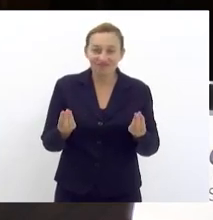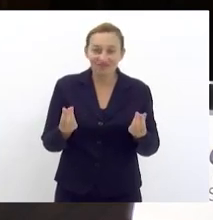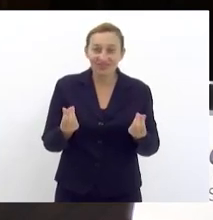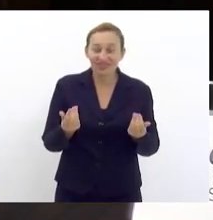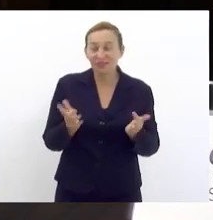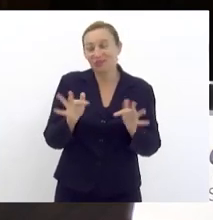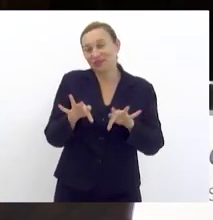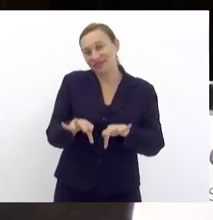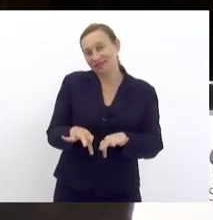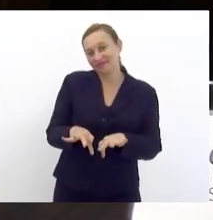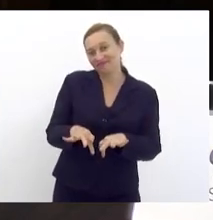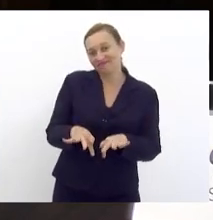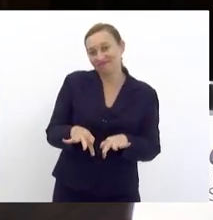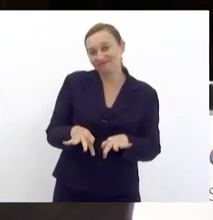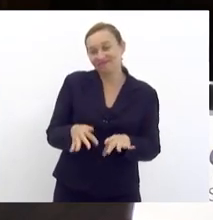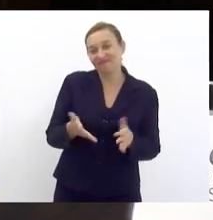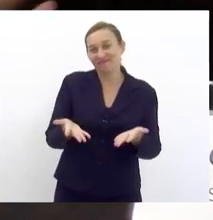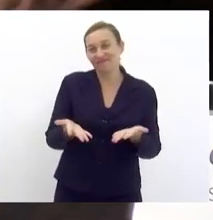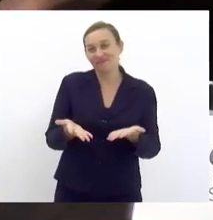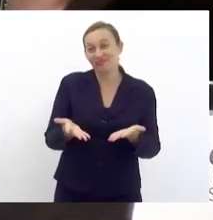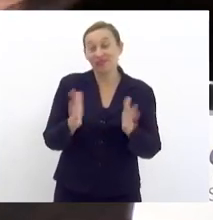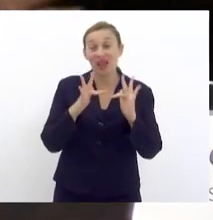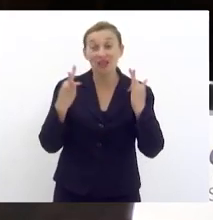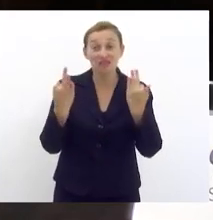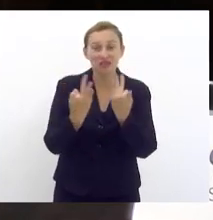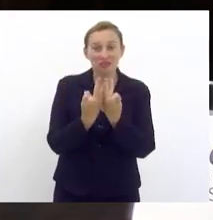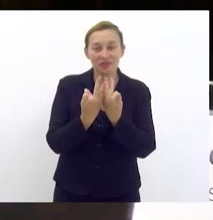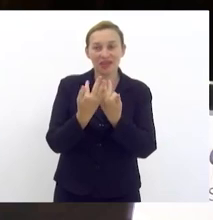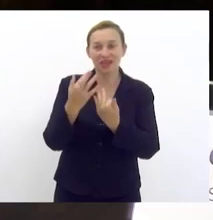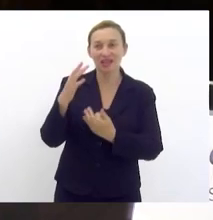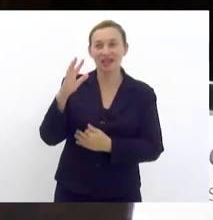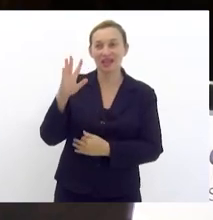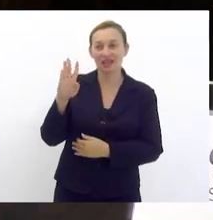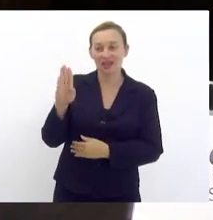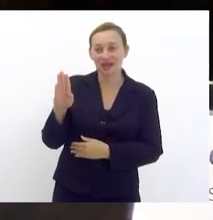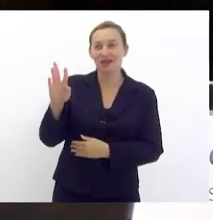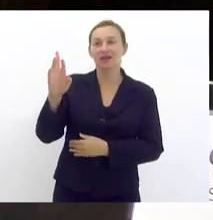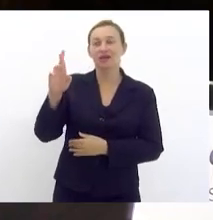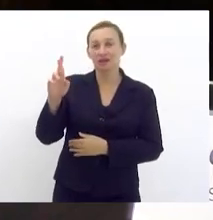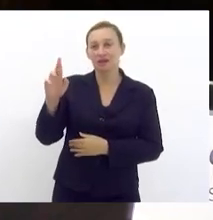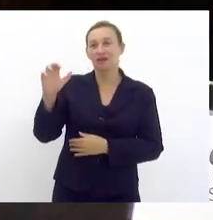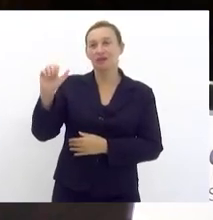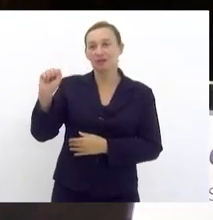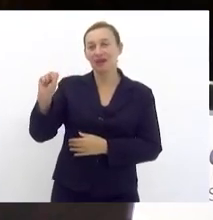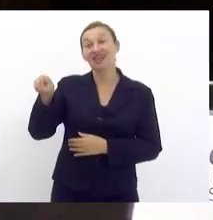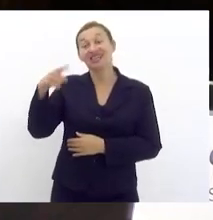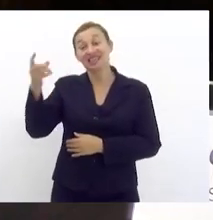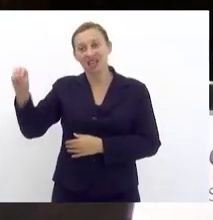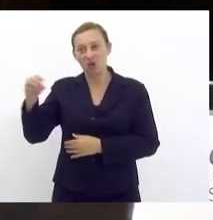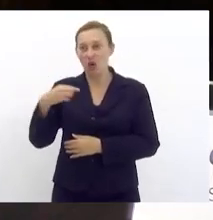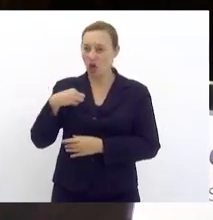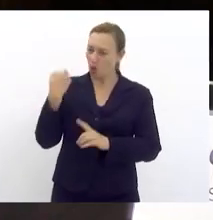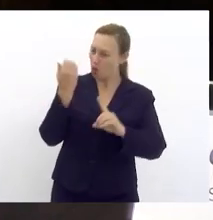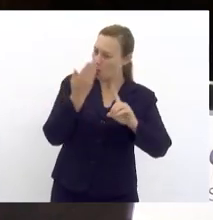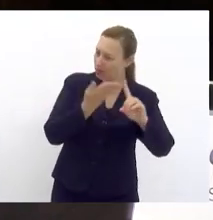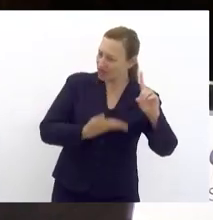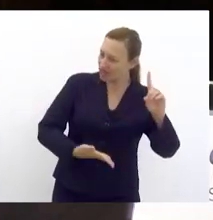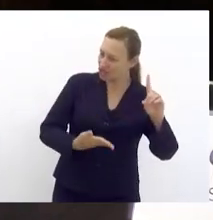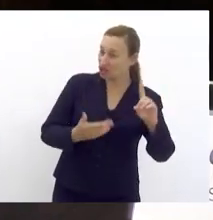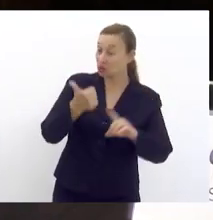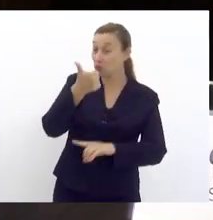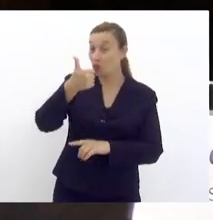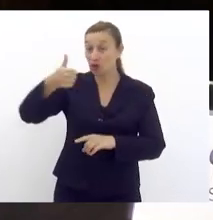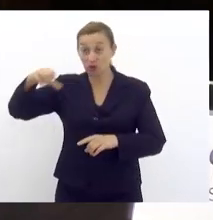por fim, a família Brazão, eu que fui homenageado lá em 2018 também, recebi uma